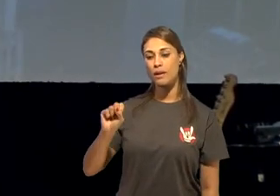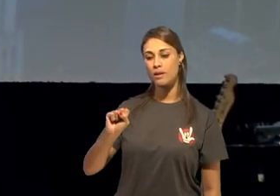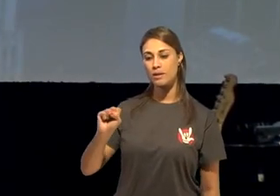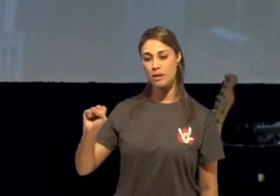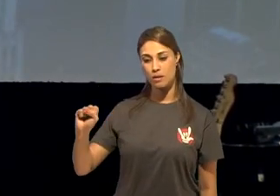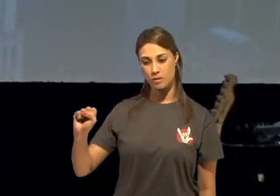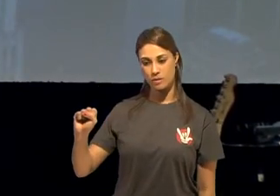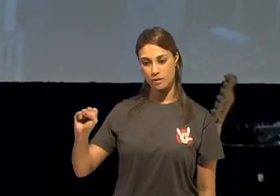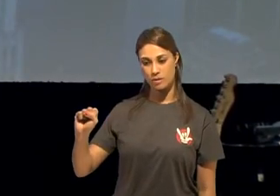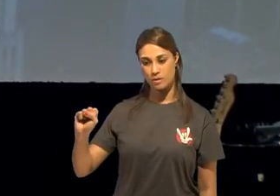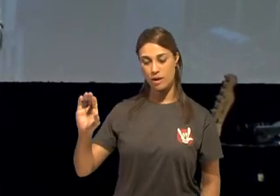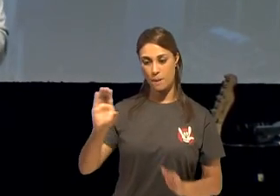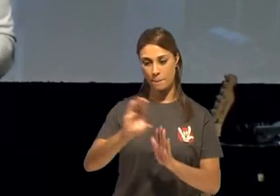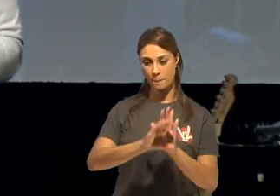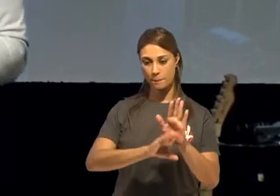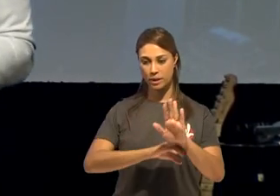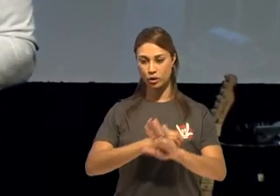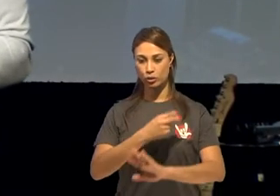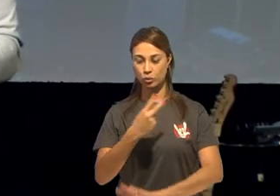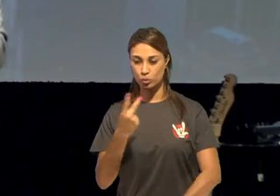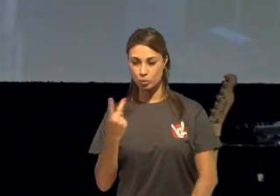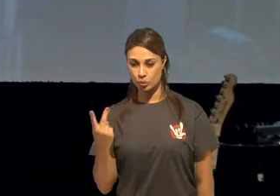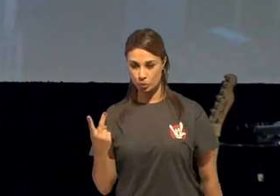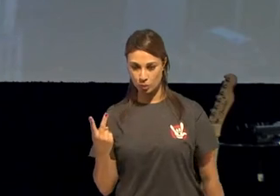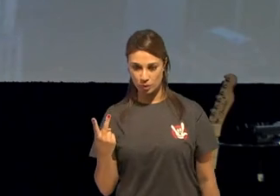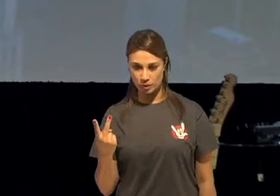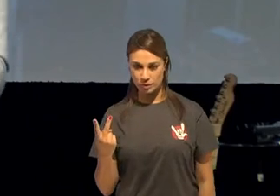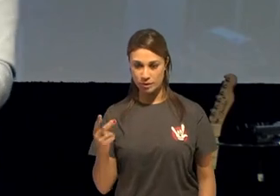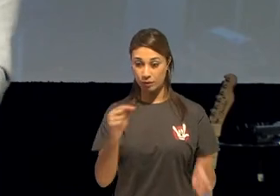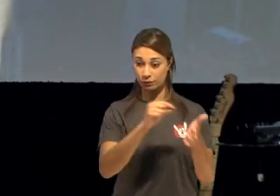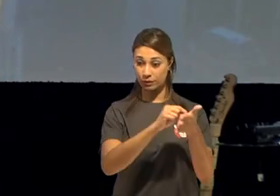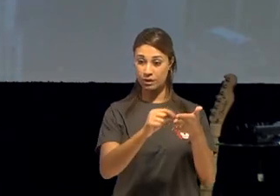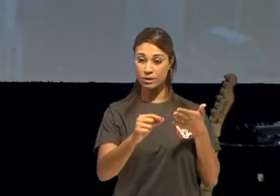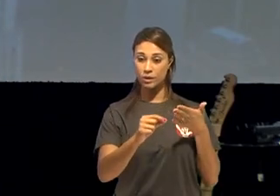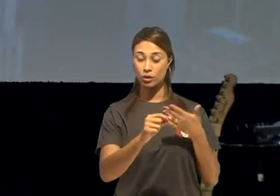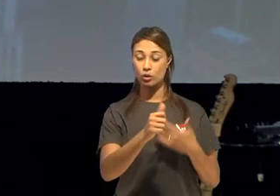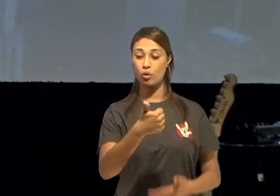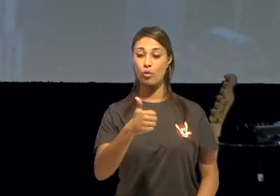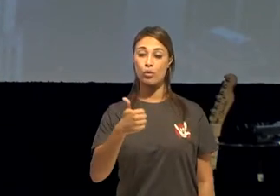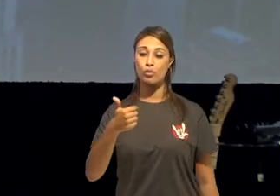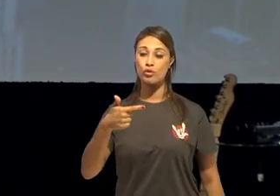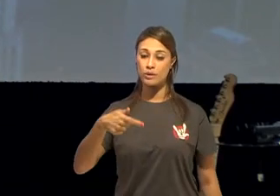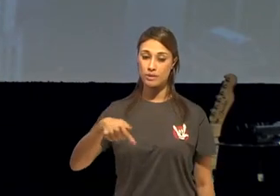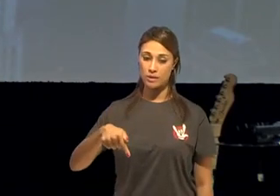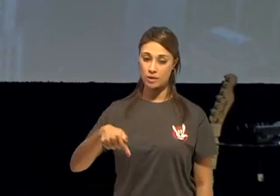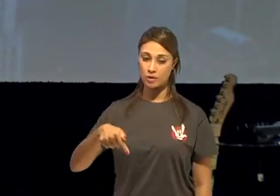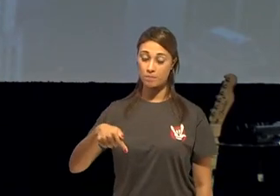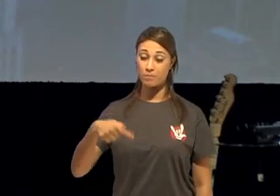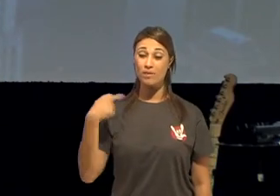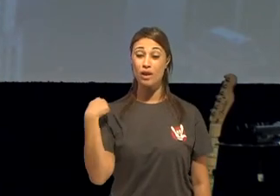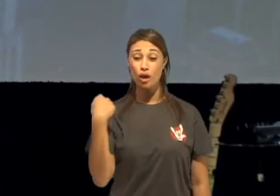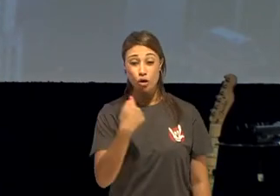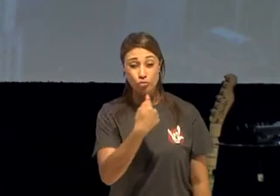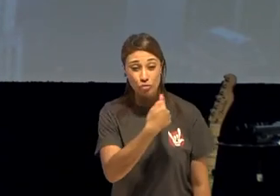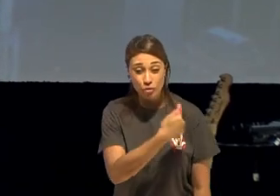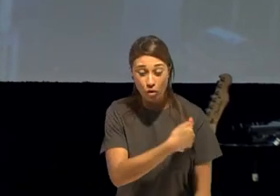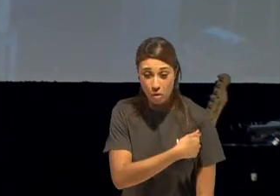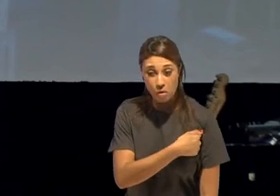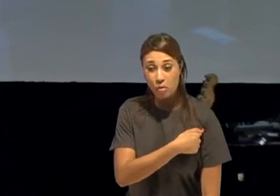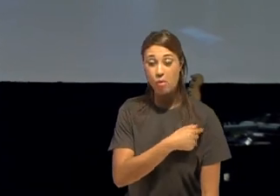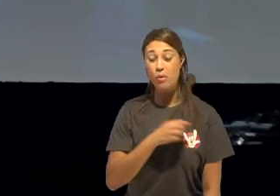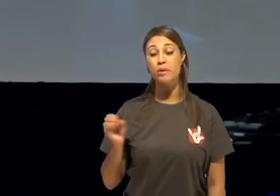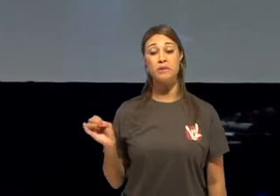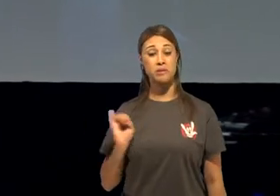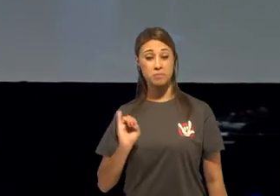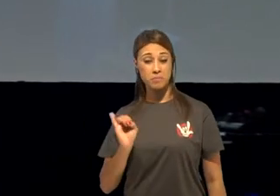aqui. Nós, porém, irmãos, privados da companhia de vocês por breve tempo, em pessoa,